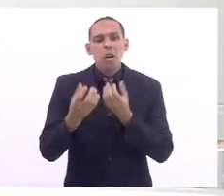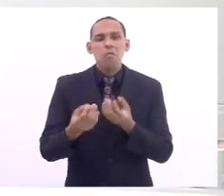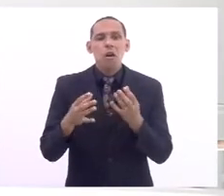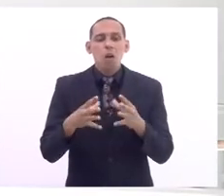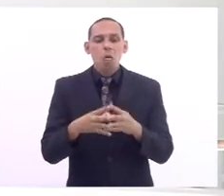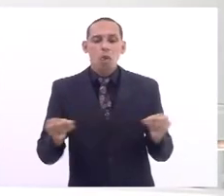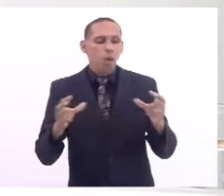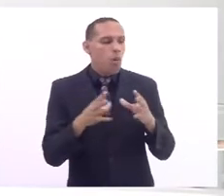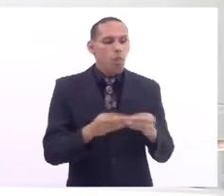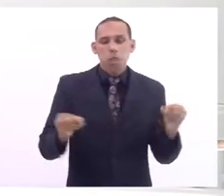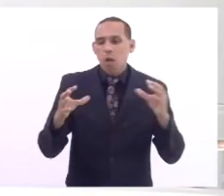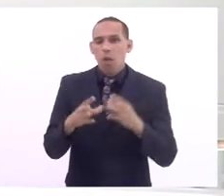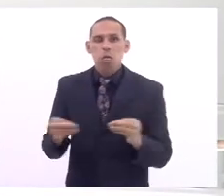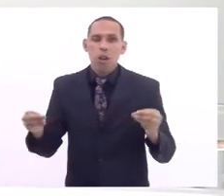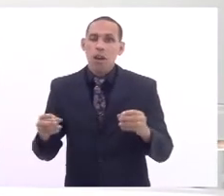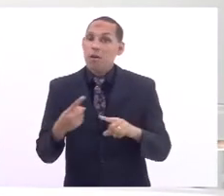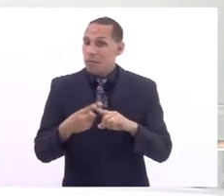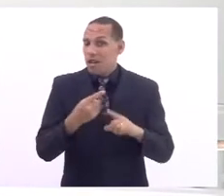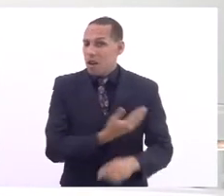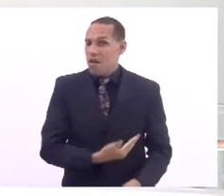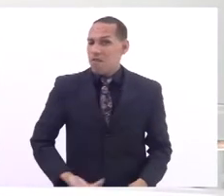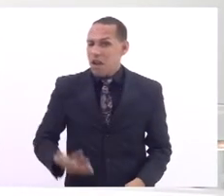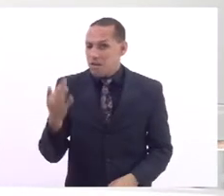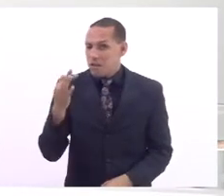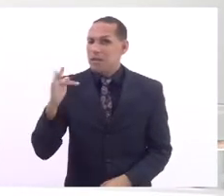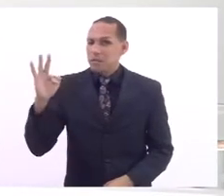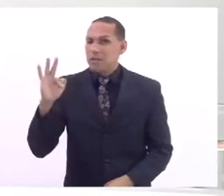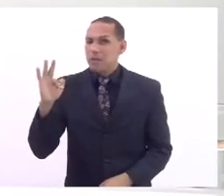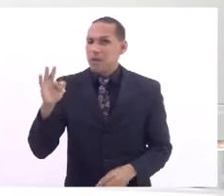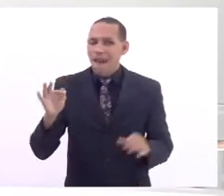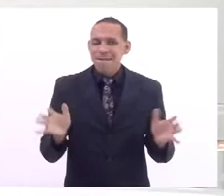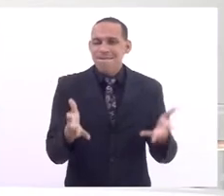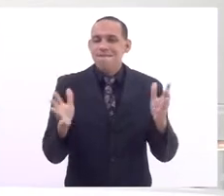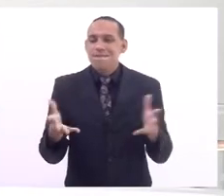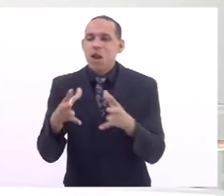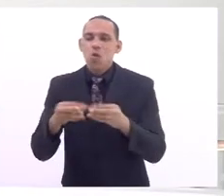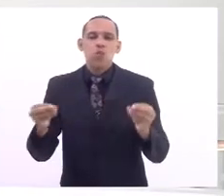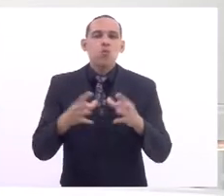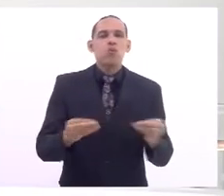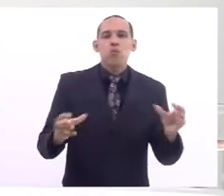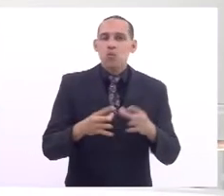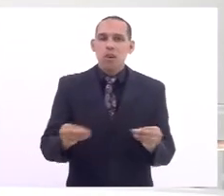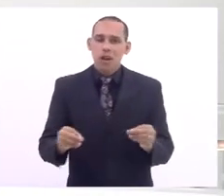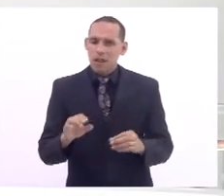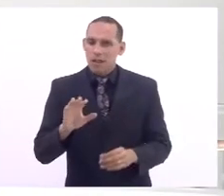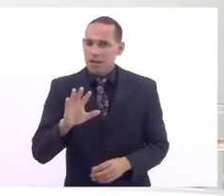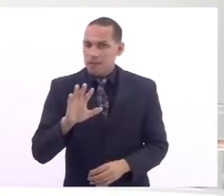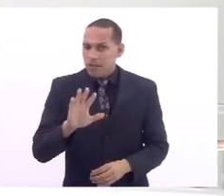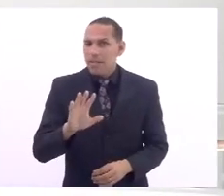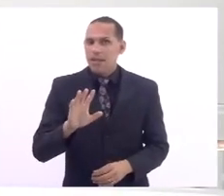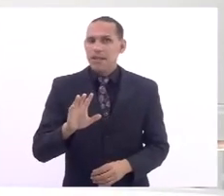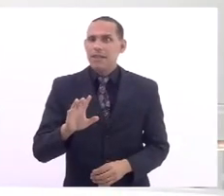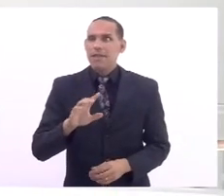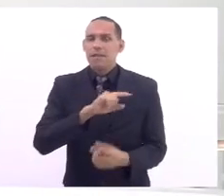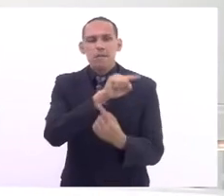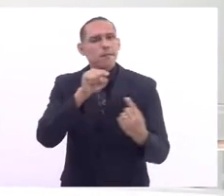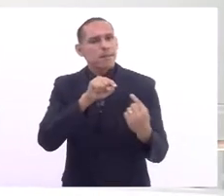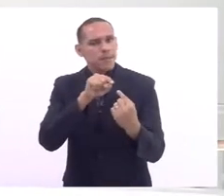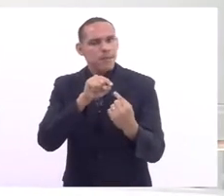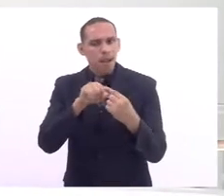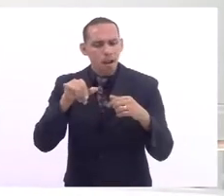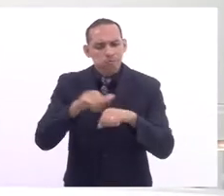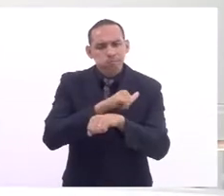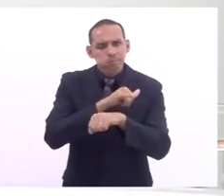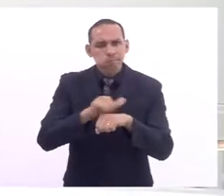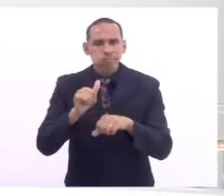sendo promovido principalmente pelo Governo Federal mas não apenas né então acho que nesse sentido essa missão estratégica nos